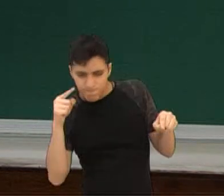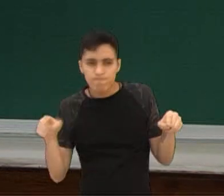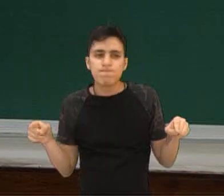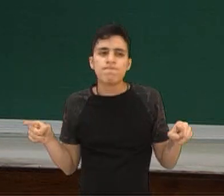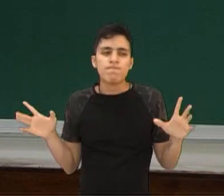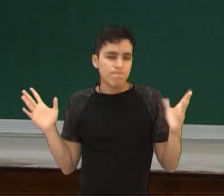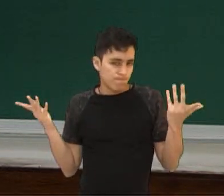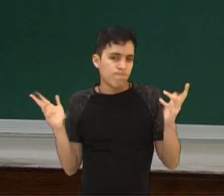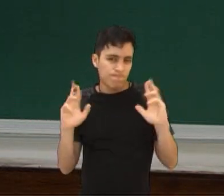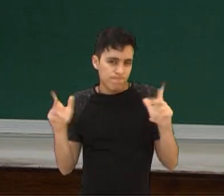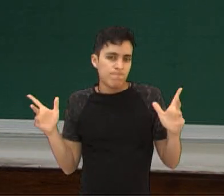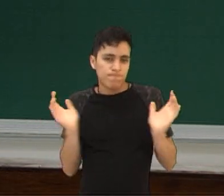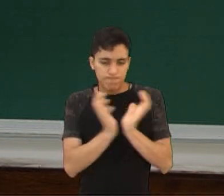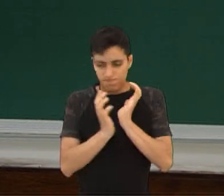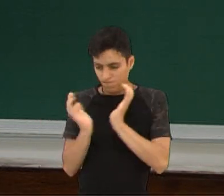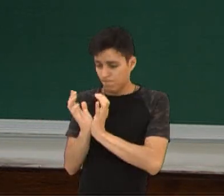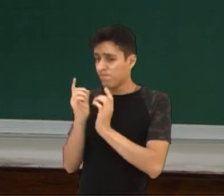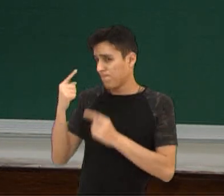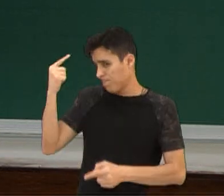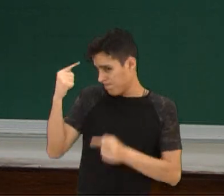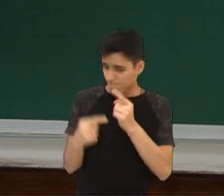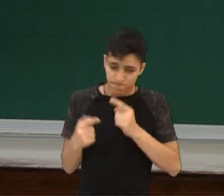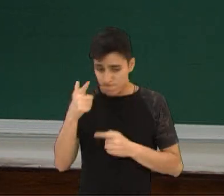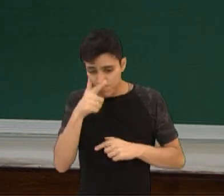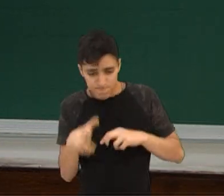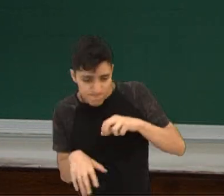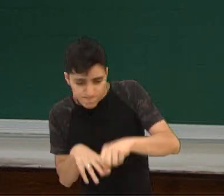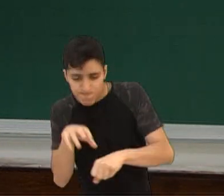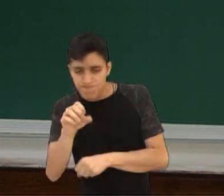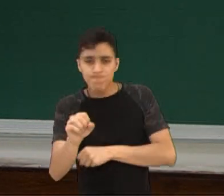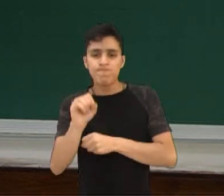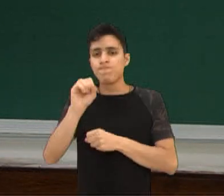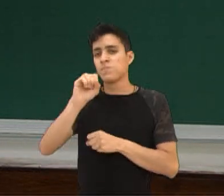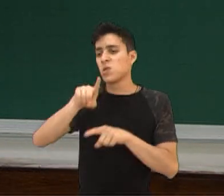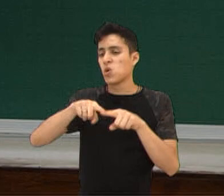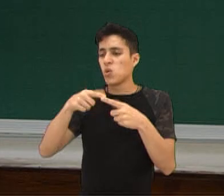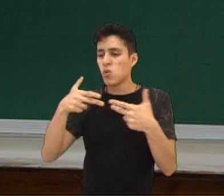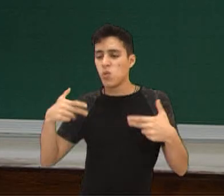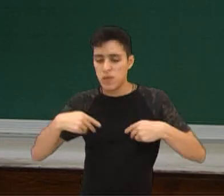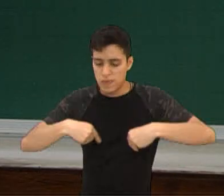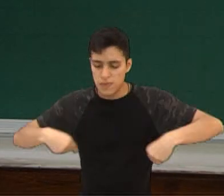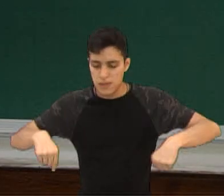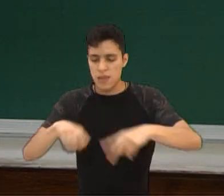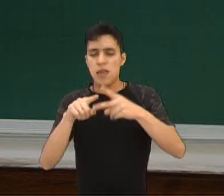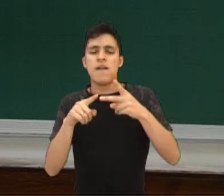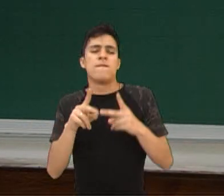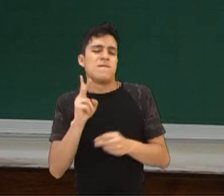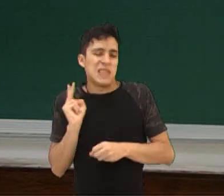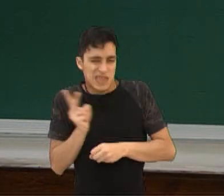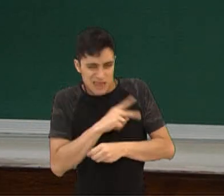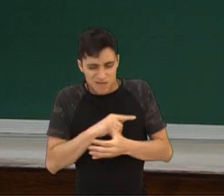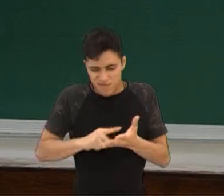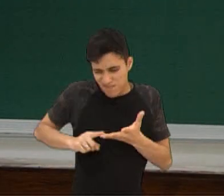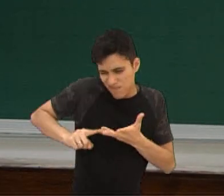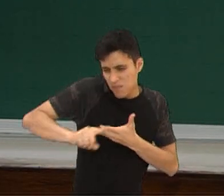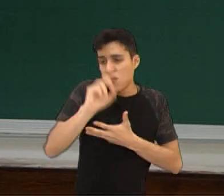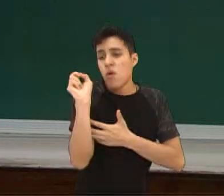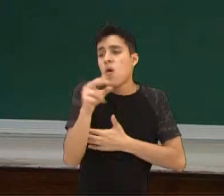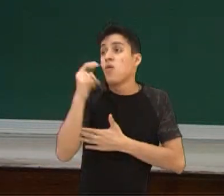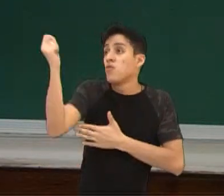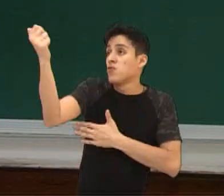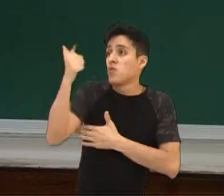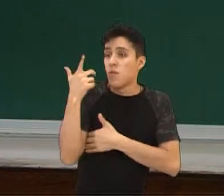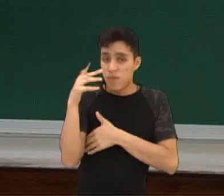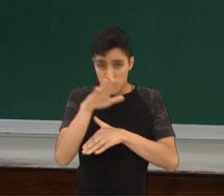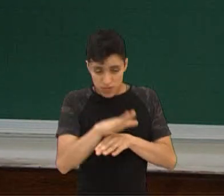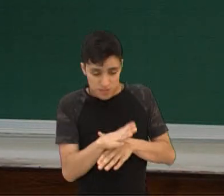de espécies diferentes. Elas também competem pelos recursos, seja o território, seja os nutrientes, seja a luz do sol para fazer a fotossíntese. Tá? Então seria